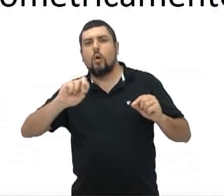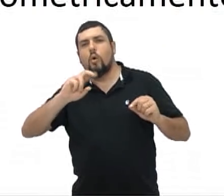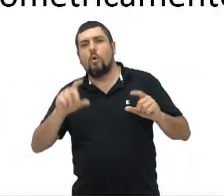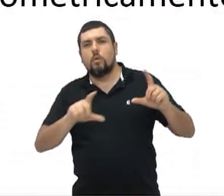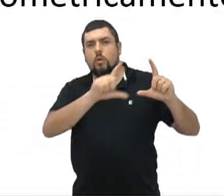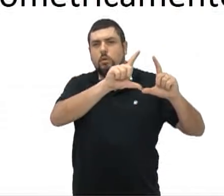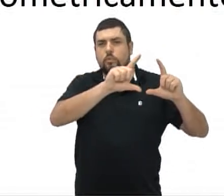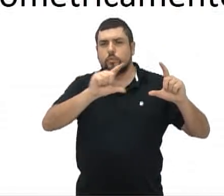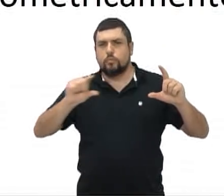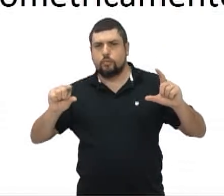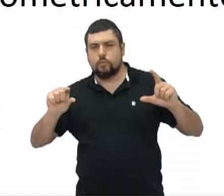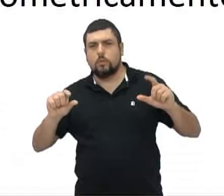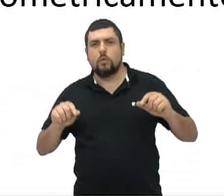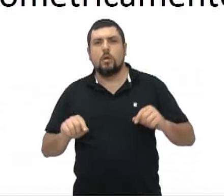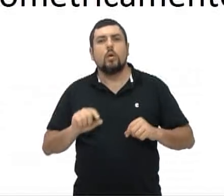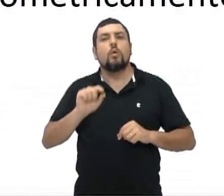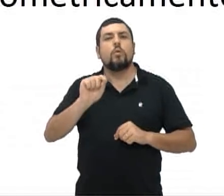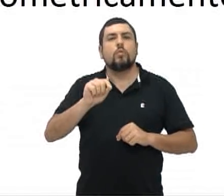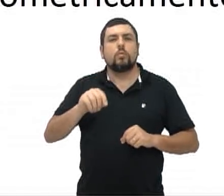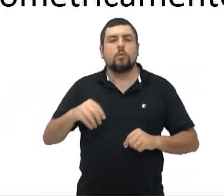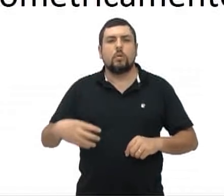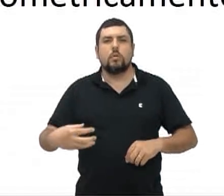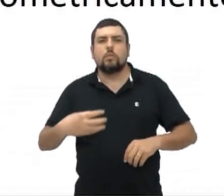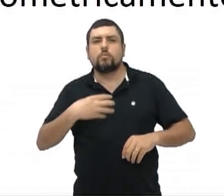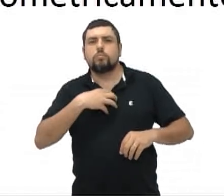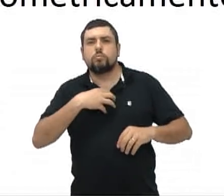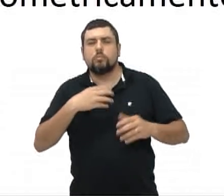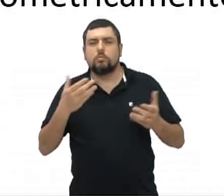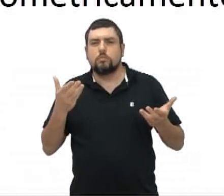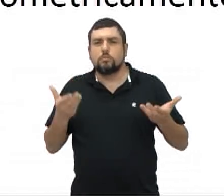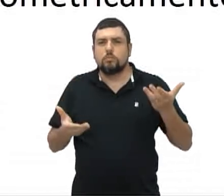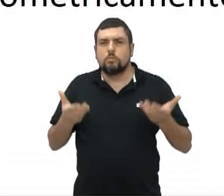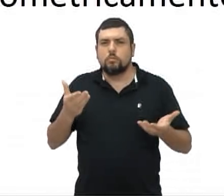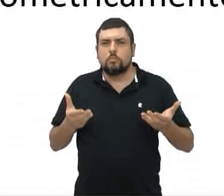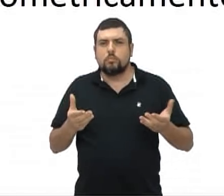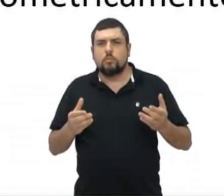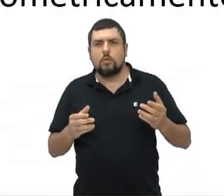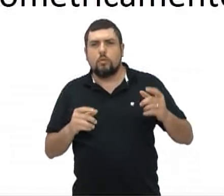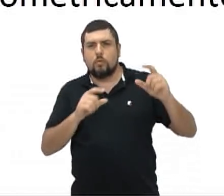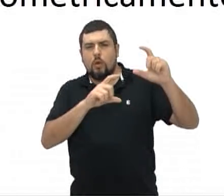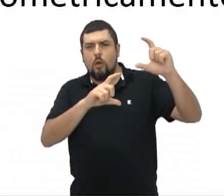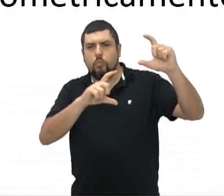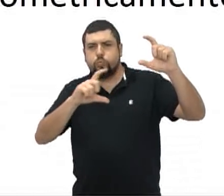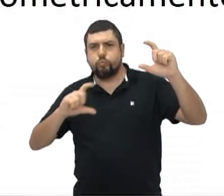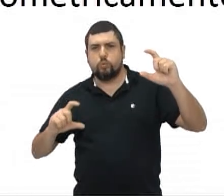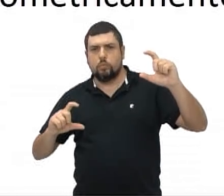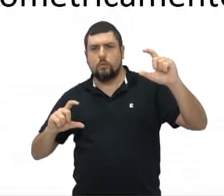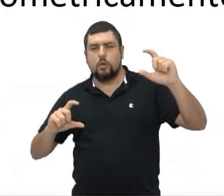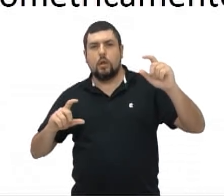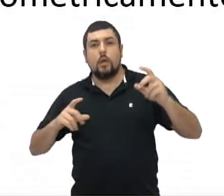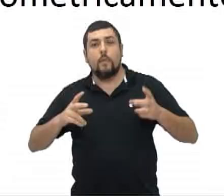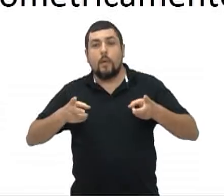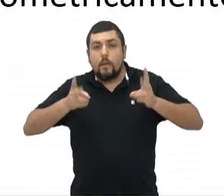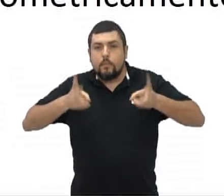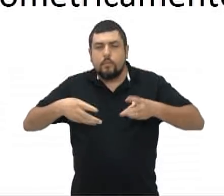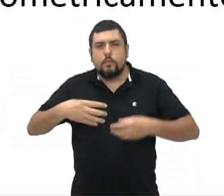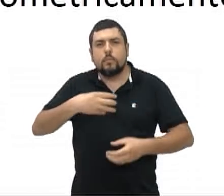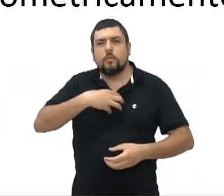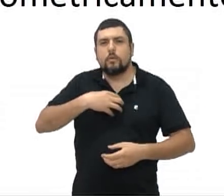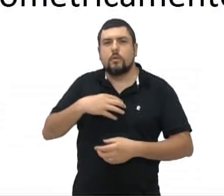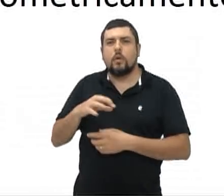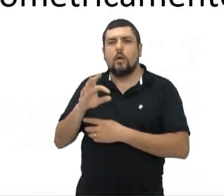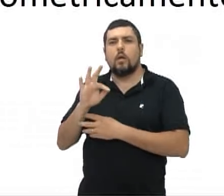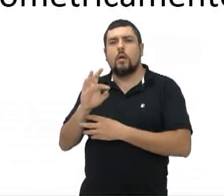figuras conservam a mesma proporção. Assim, duas figuras têm a mesma forma, se uma